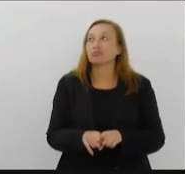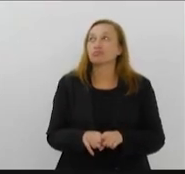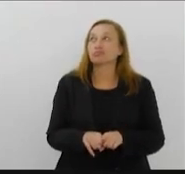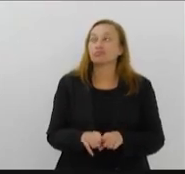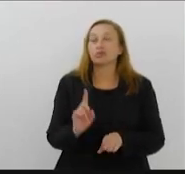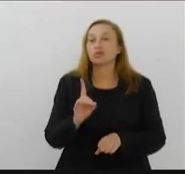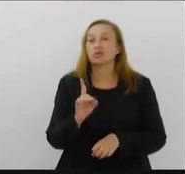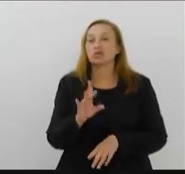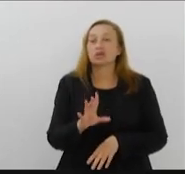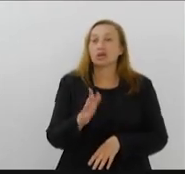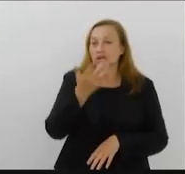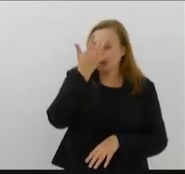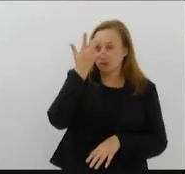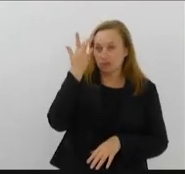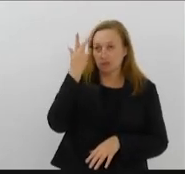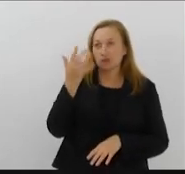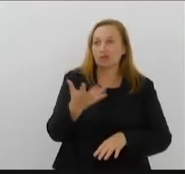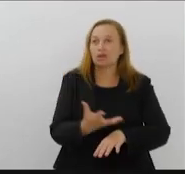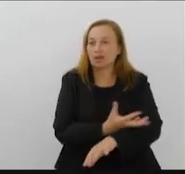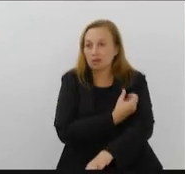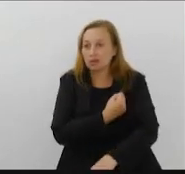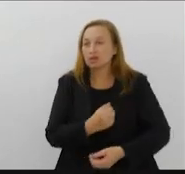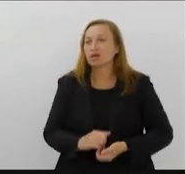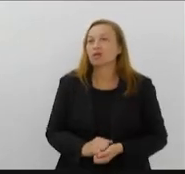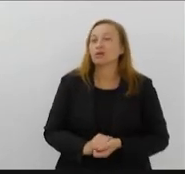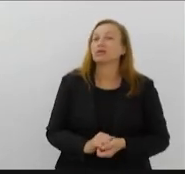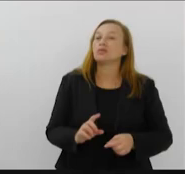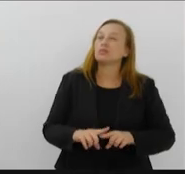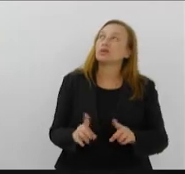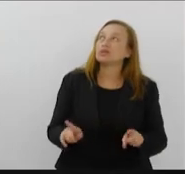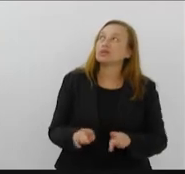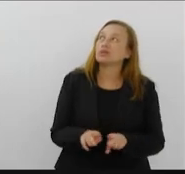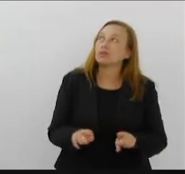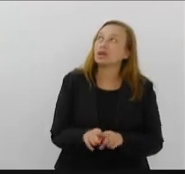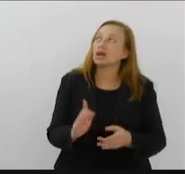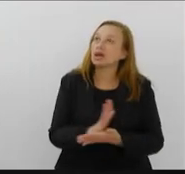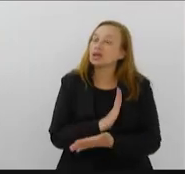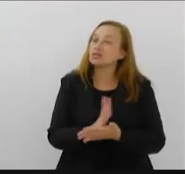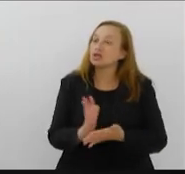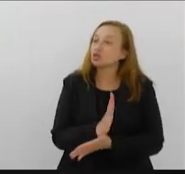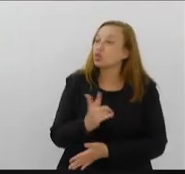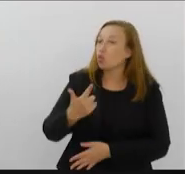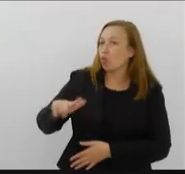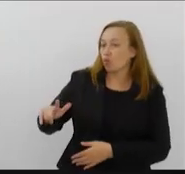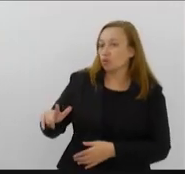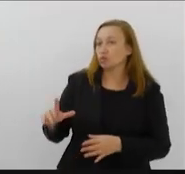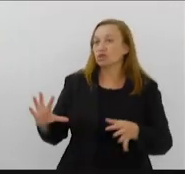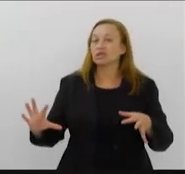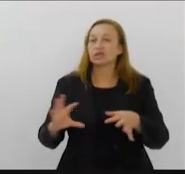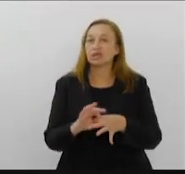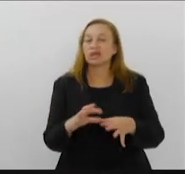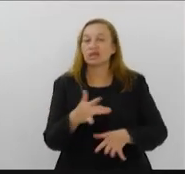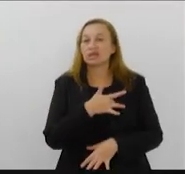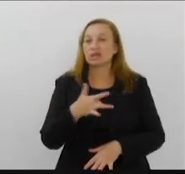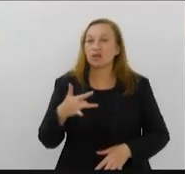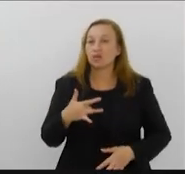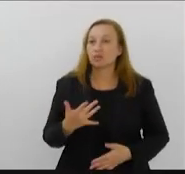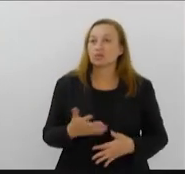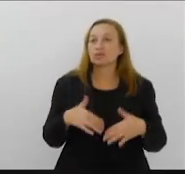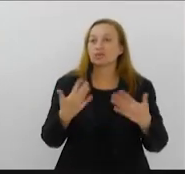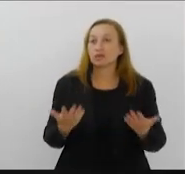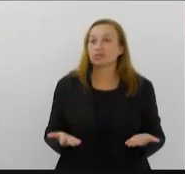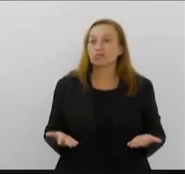só da saúde mental e saúde emocional, mas muitas vezes outros elementos associados à saúde.